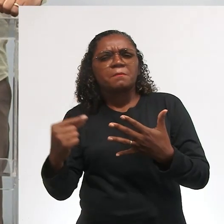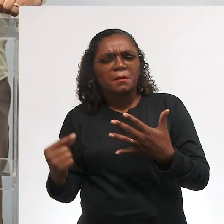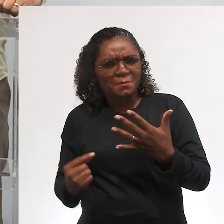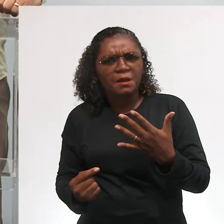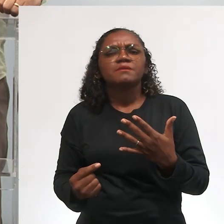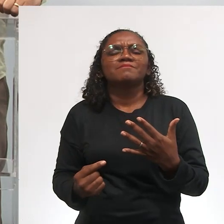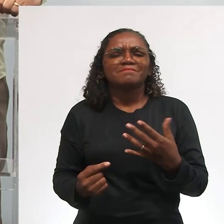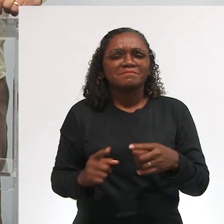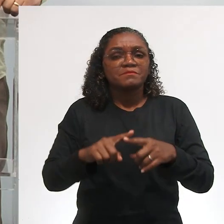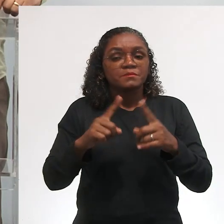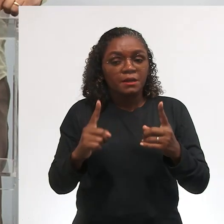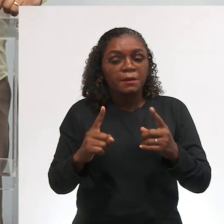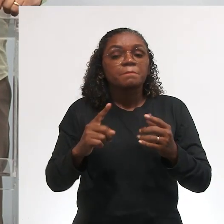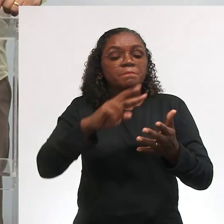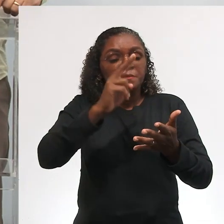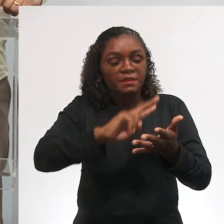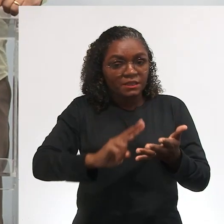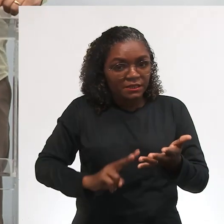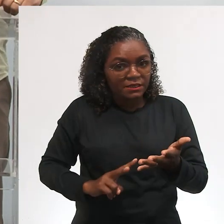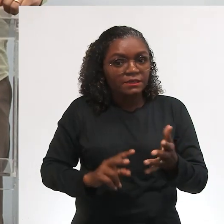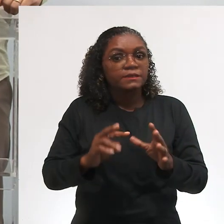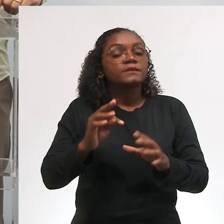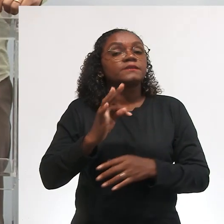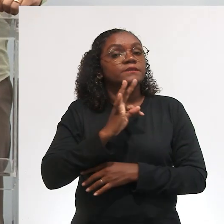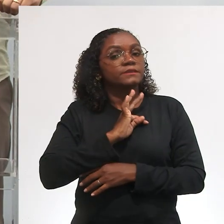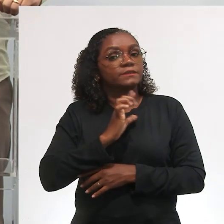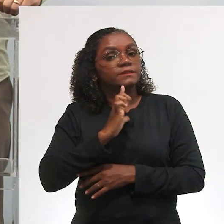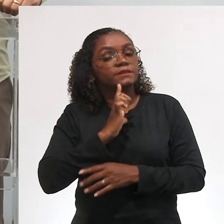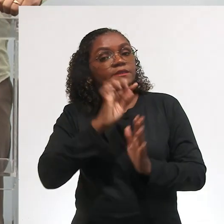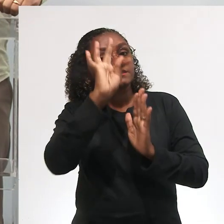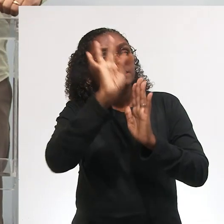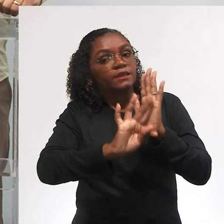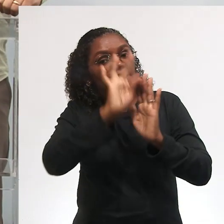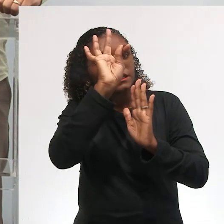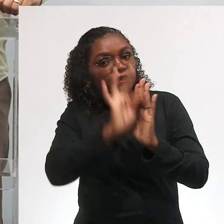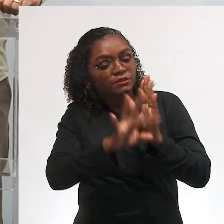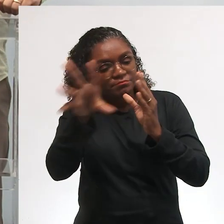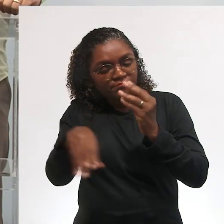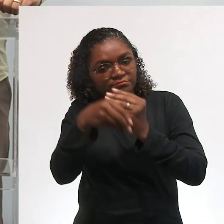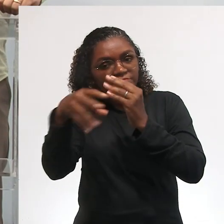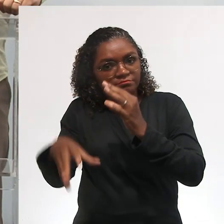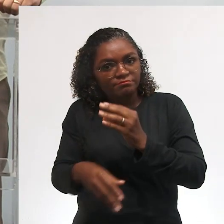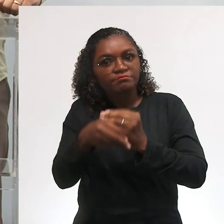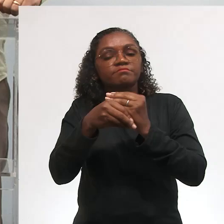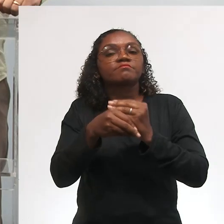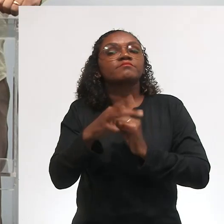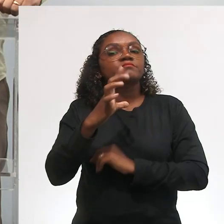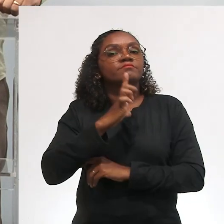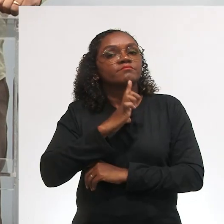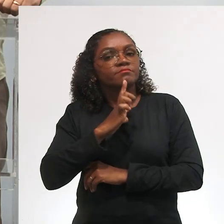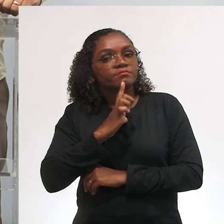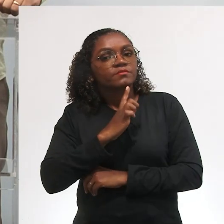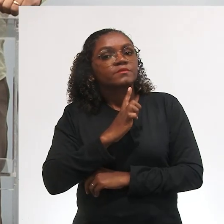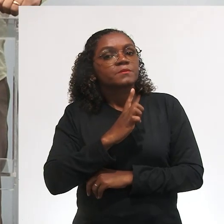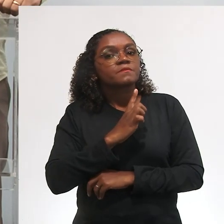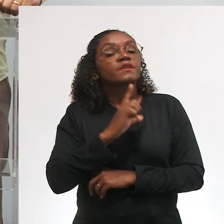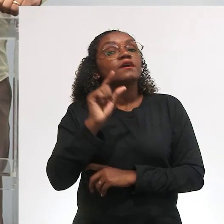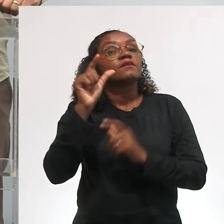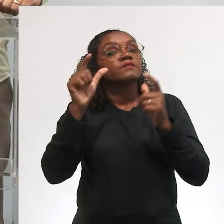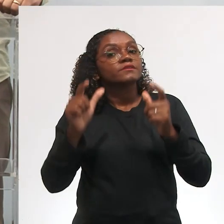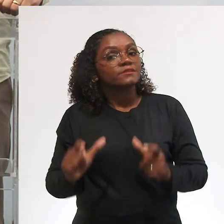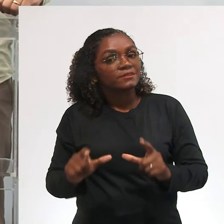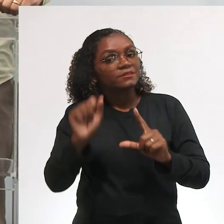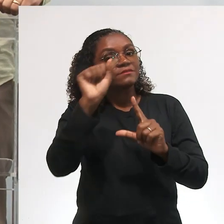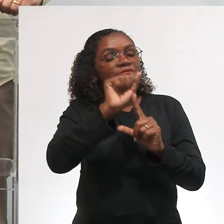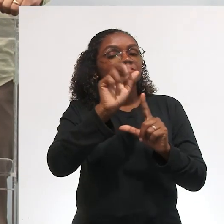e a gente pode ler muito nos textos que vão ser complementares a essa aula e que estarão disponíveis para